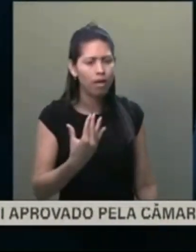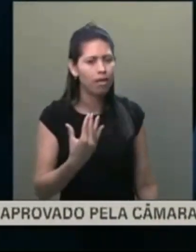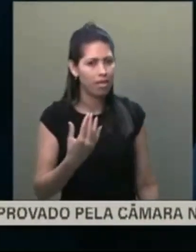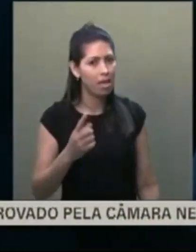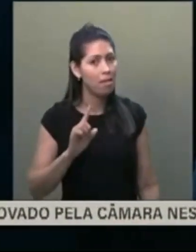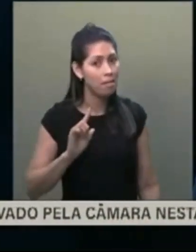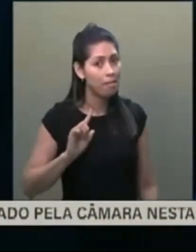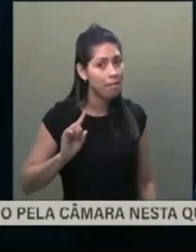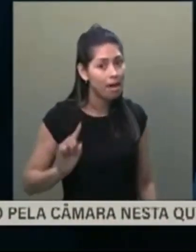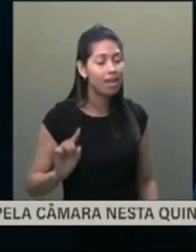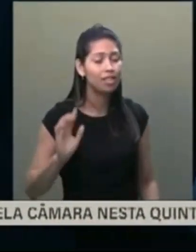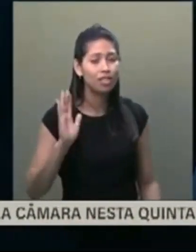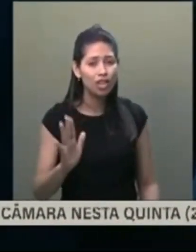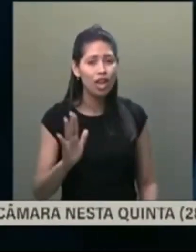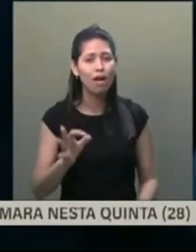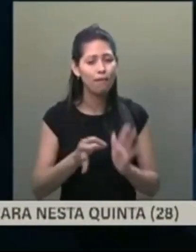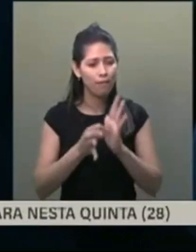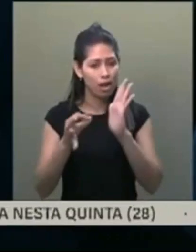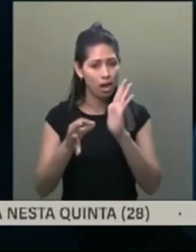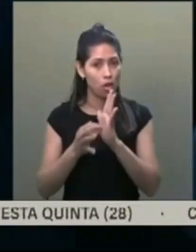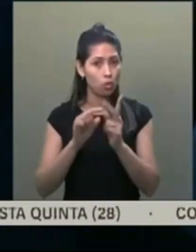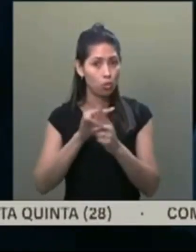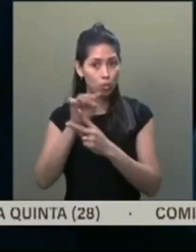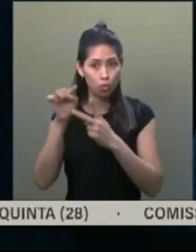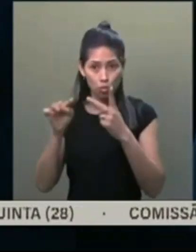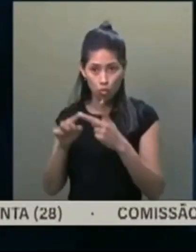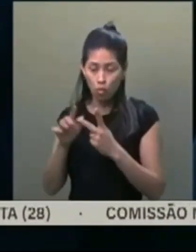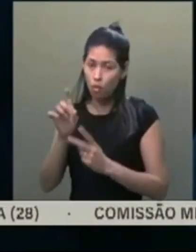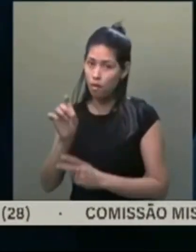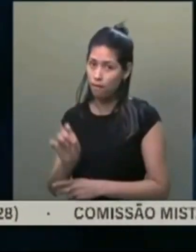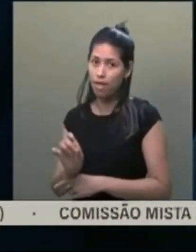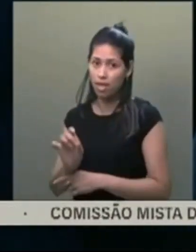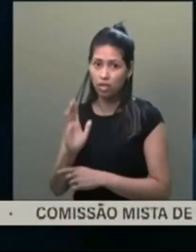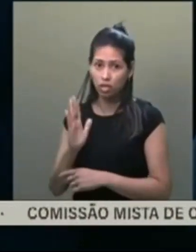olha que foi aprovado 2 vezes para ser ministro.